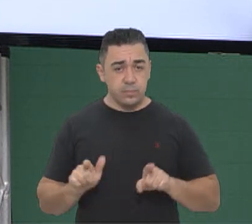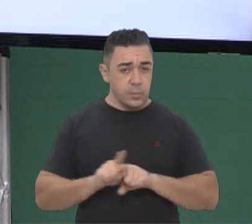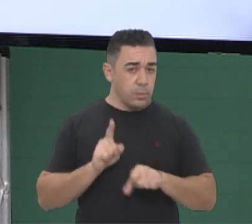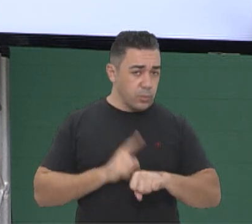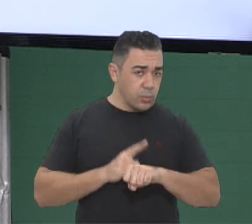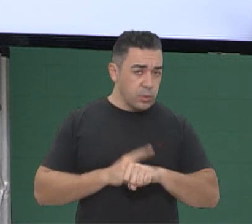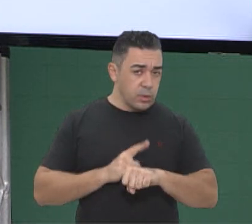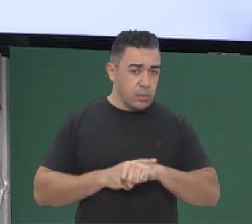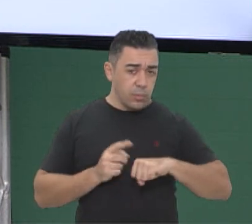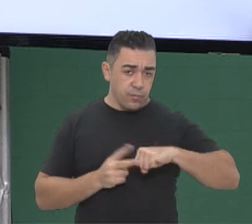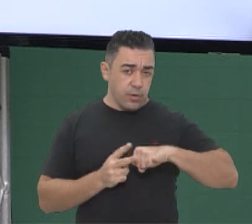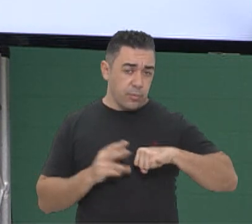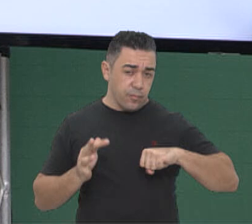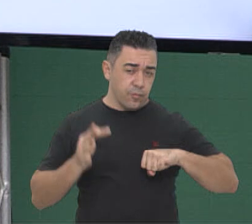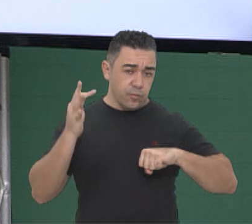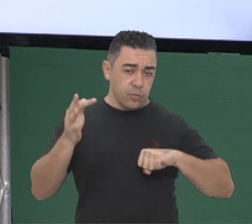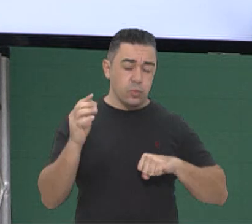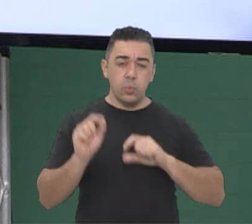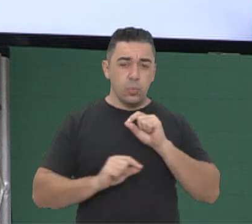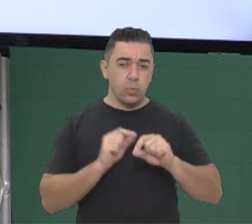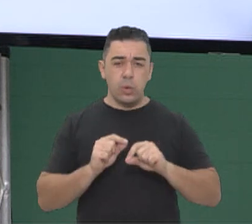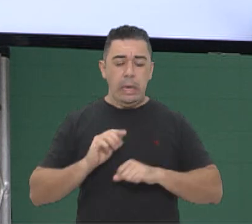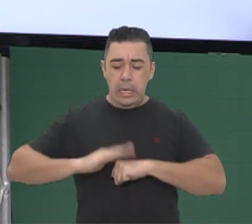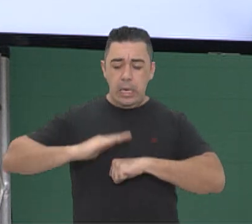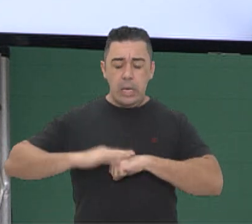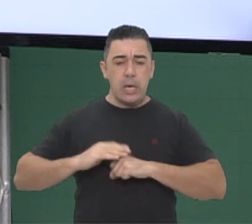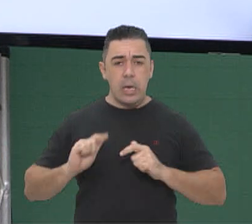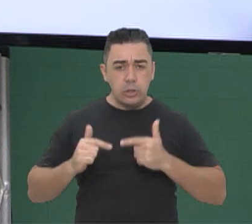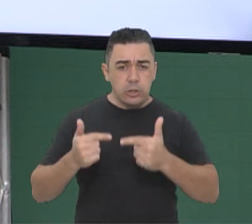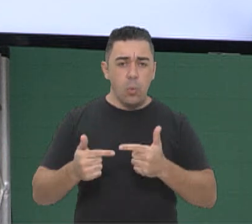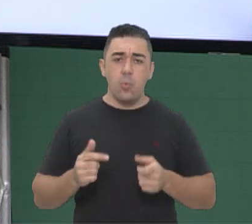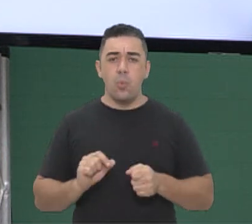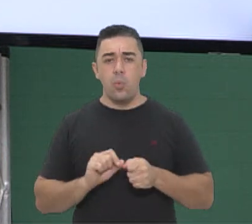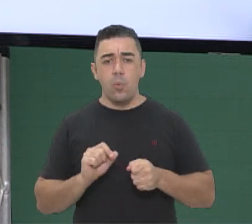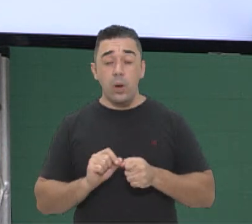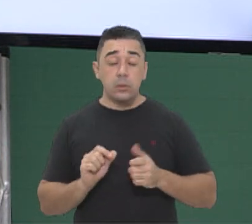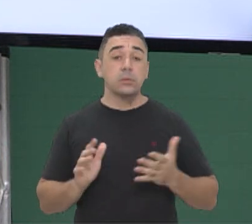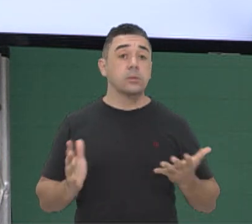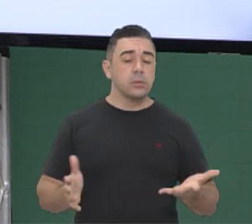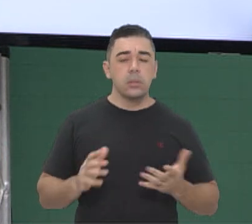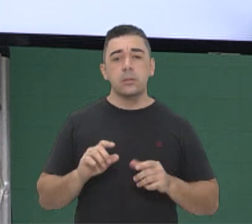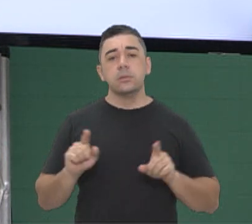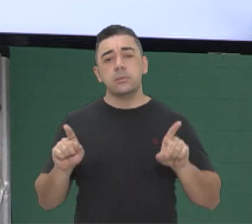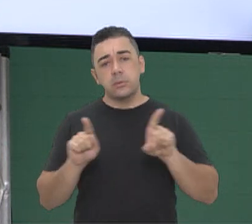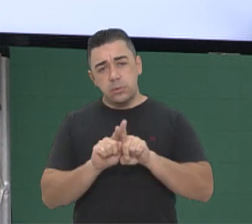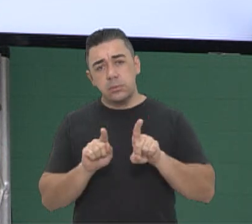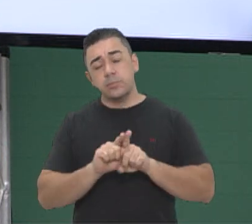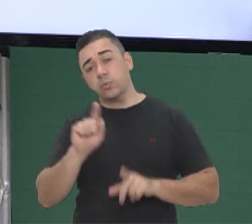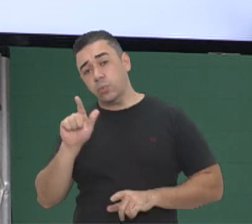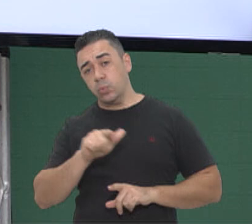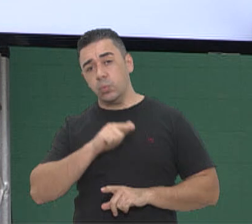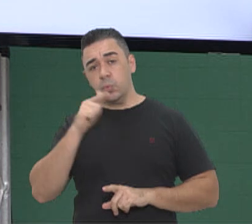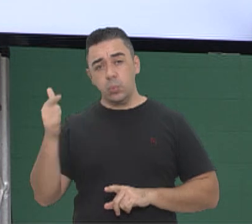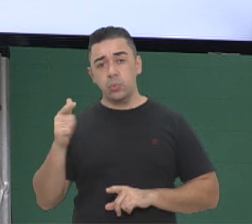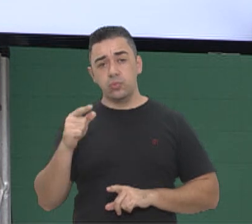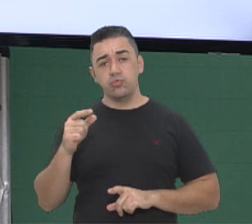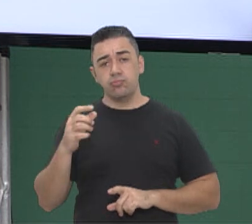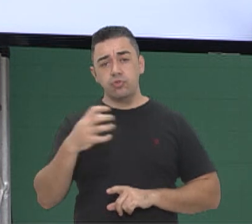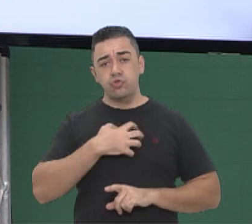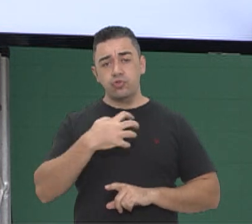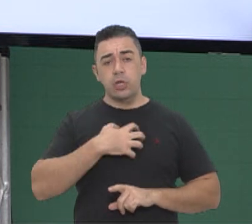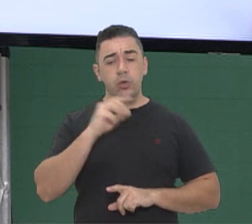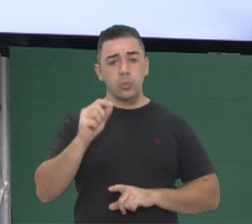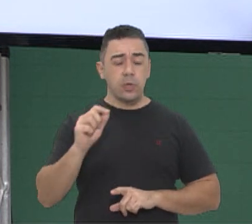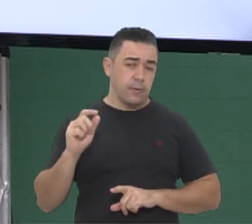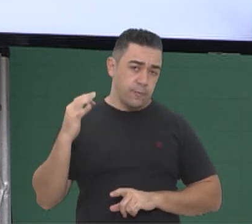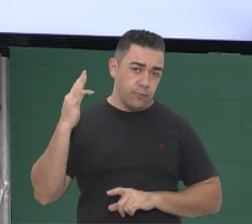verbal futuro, para indicar as ações possíveis de ocorrer, nós temos uma outra forma também para indicar as nossas ações